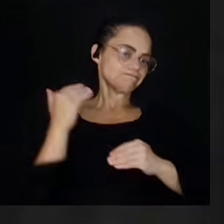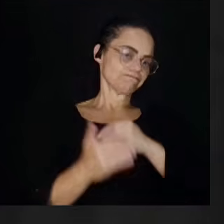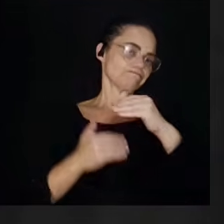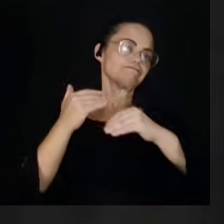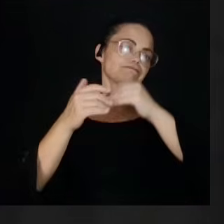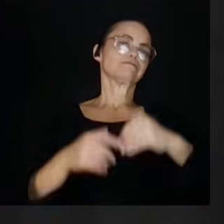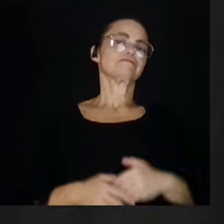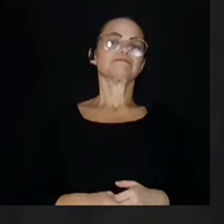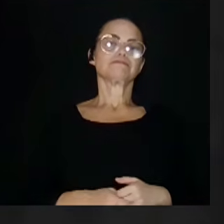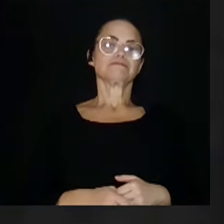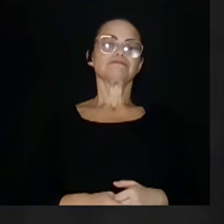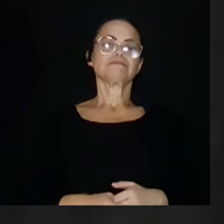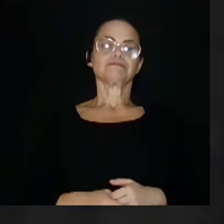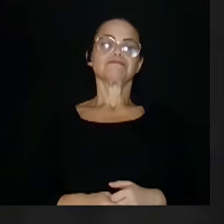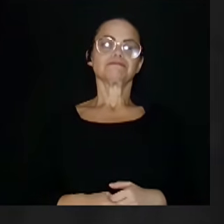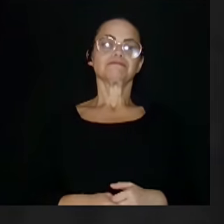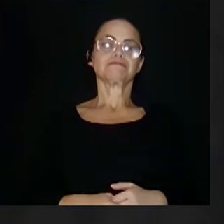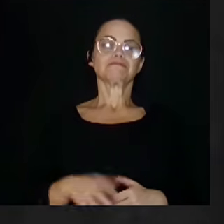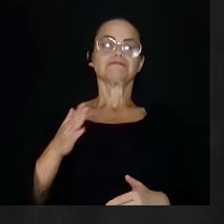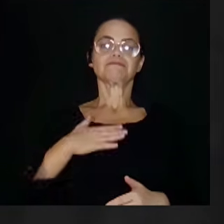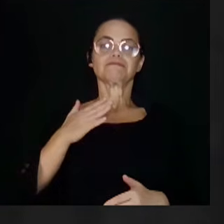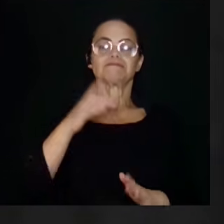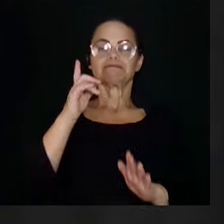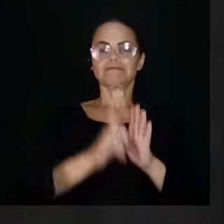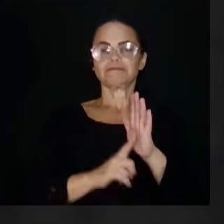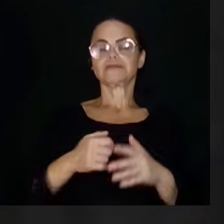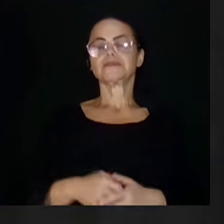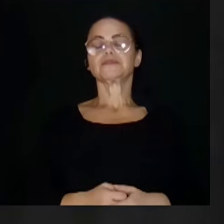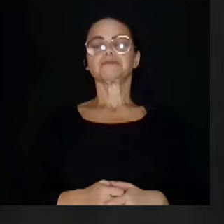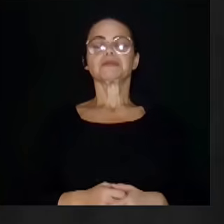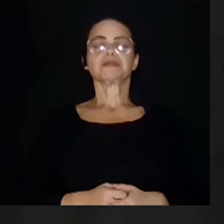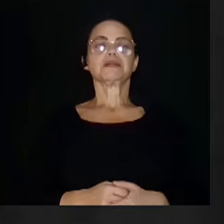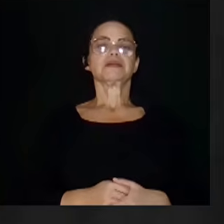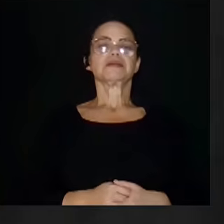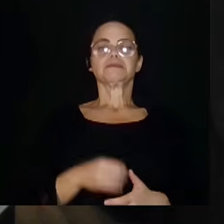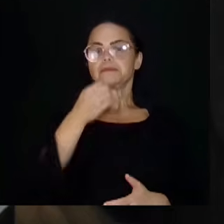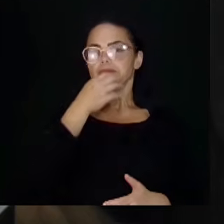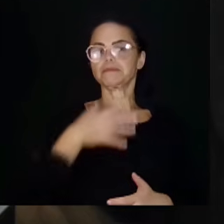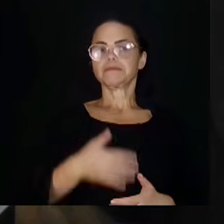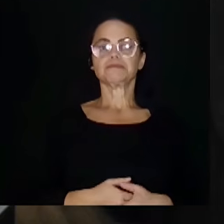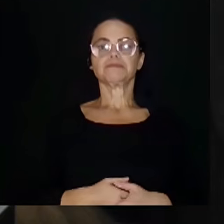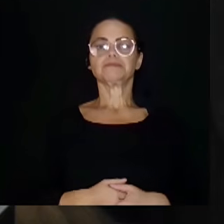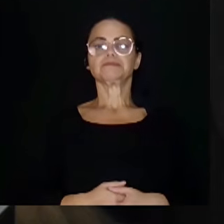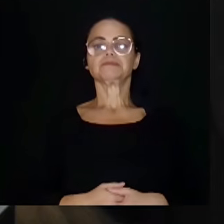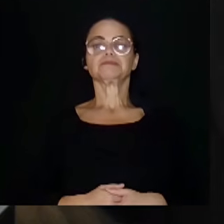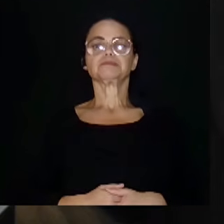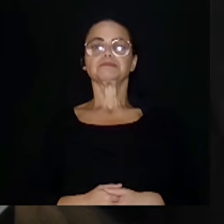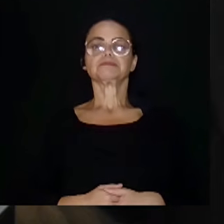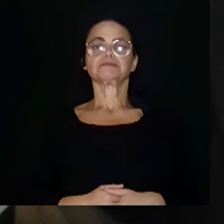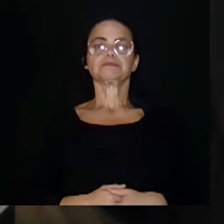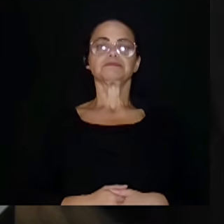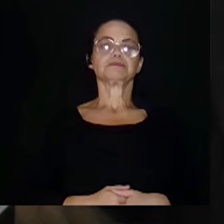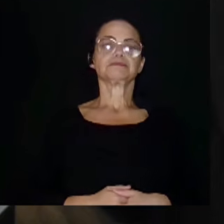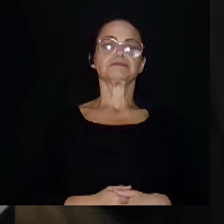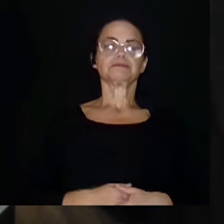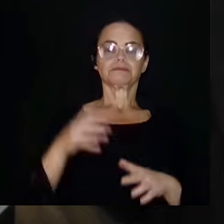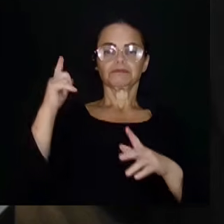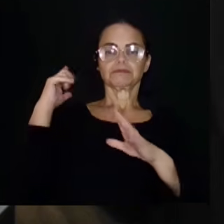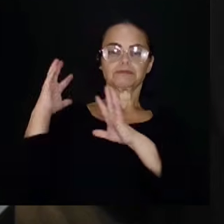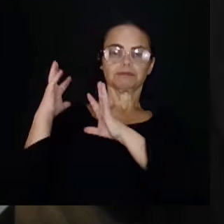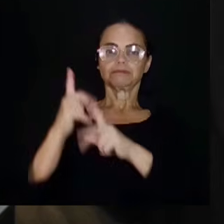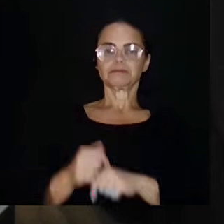valer os meus direitos. Muito bom, excelente. E a gente segue na trajetória da Tereza. A Tereza